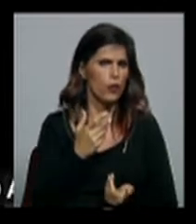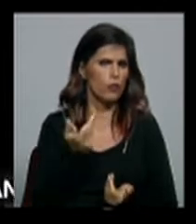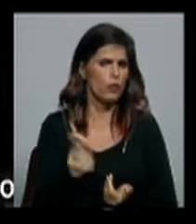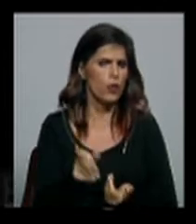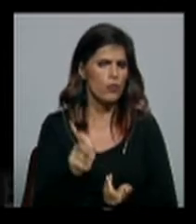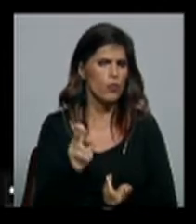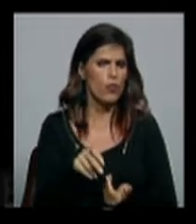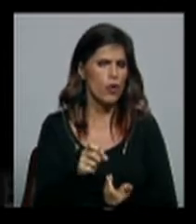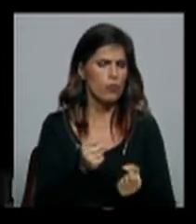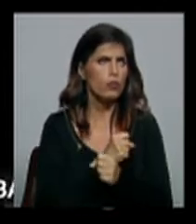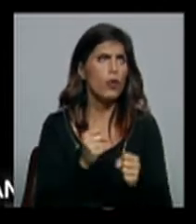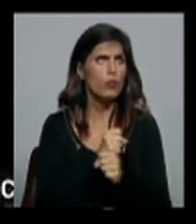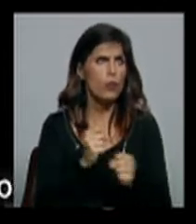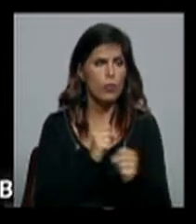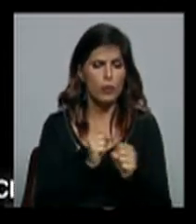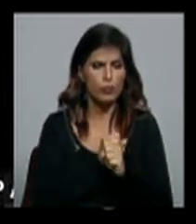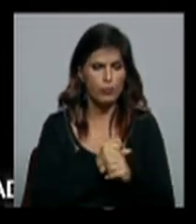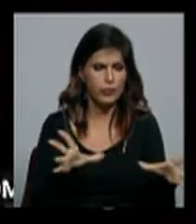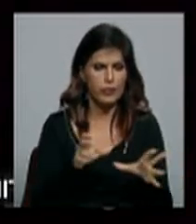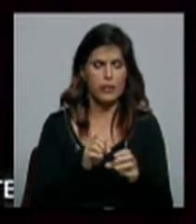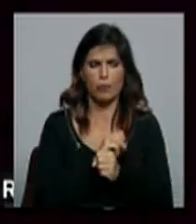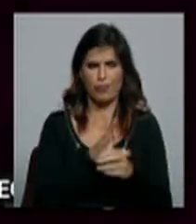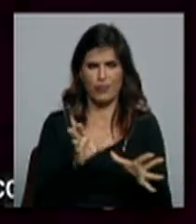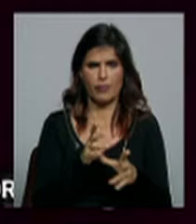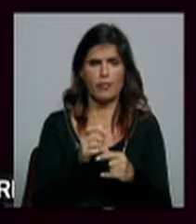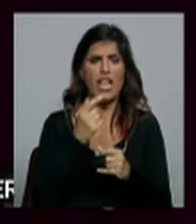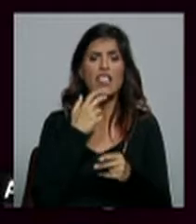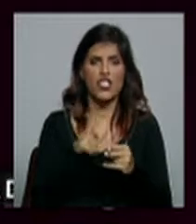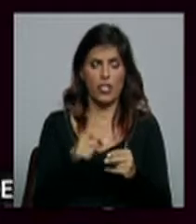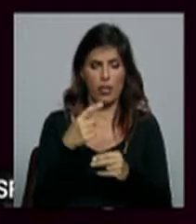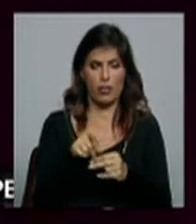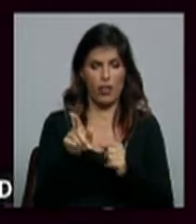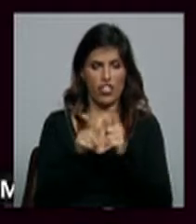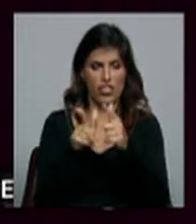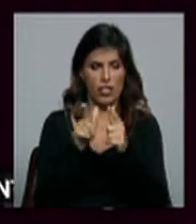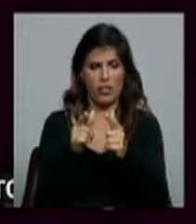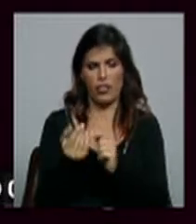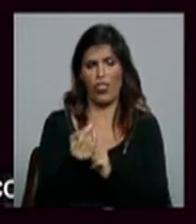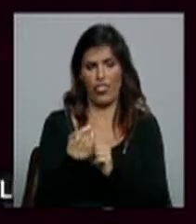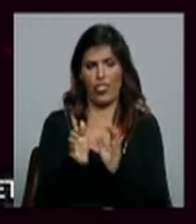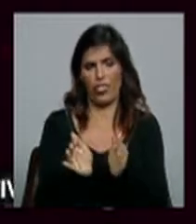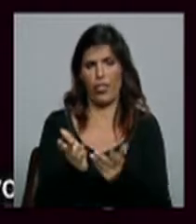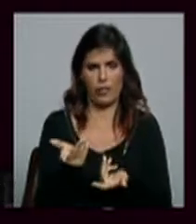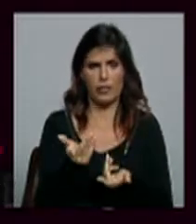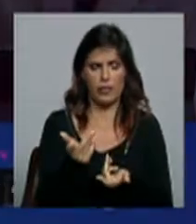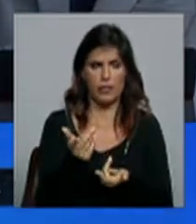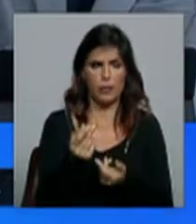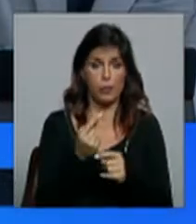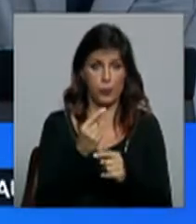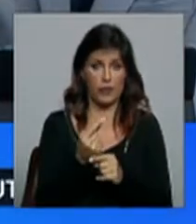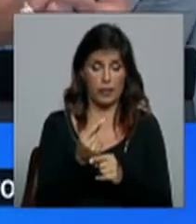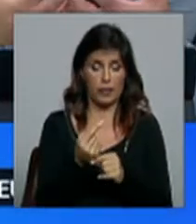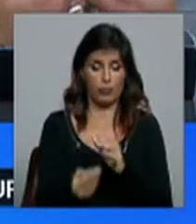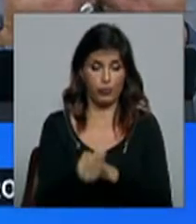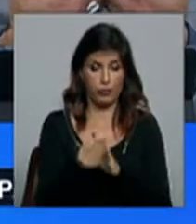das explosões energéticas que temos nestas estrelas muito, muito jovens. Porque perceber a frequência destas explosões